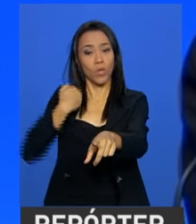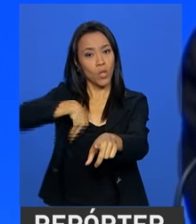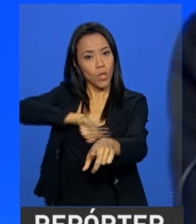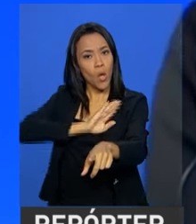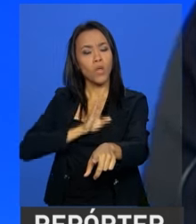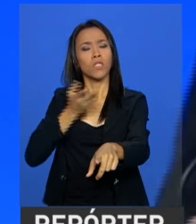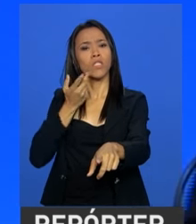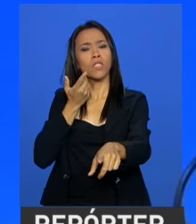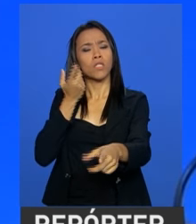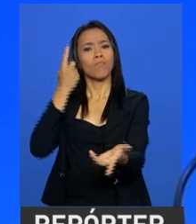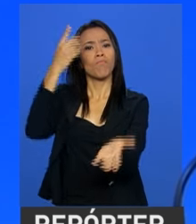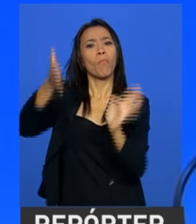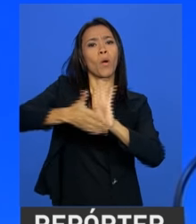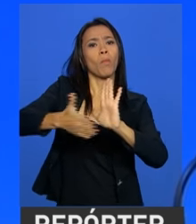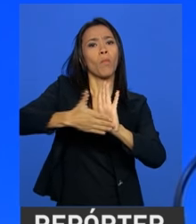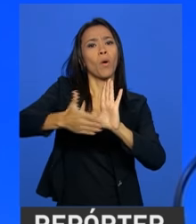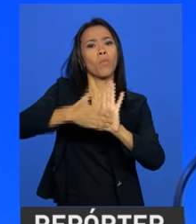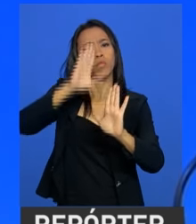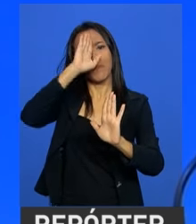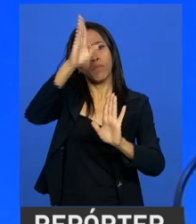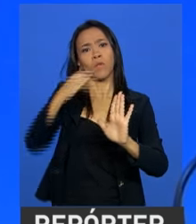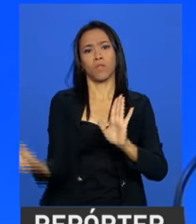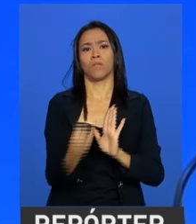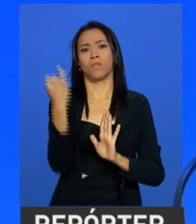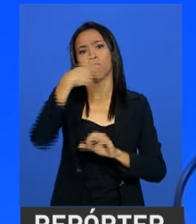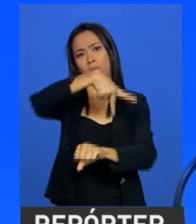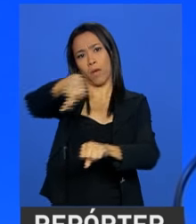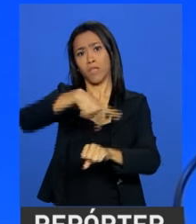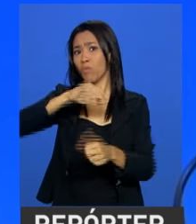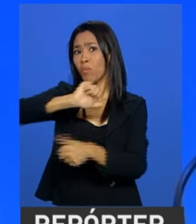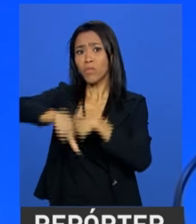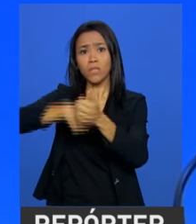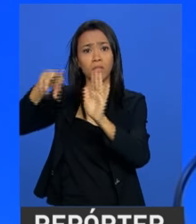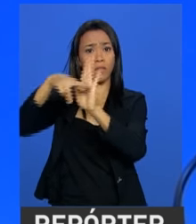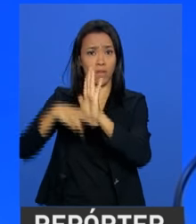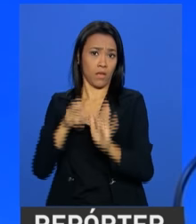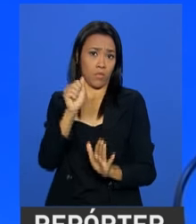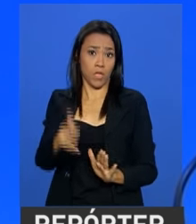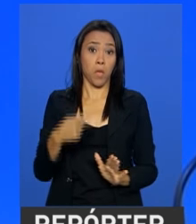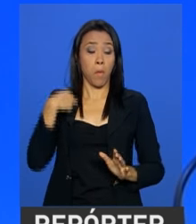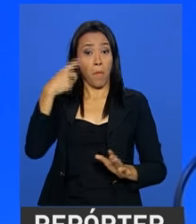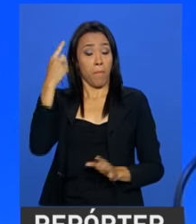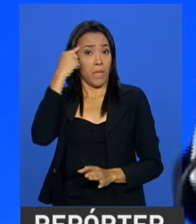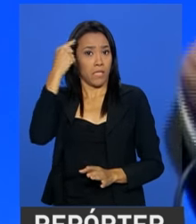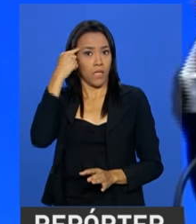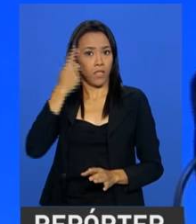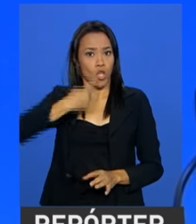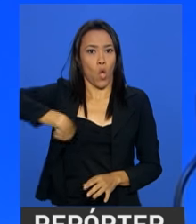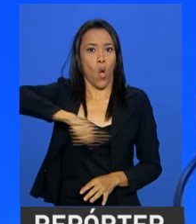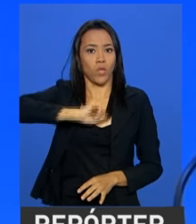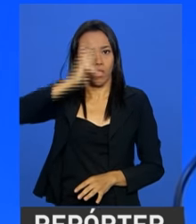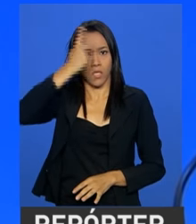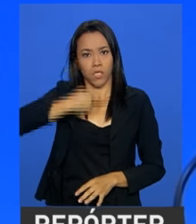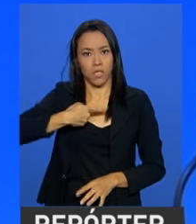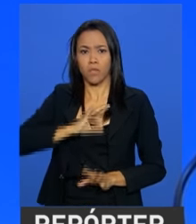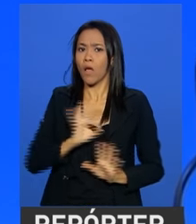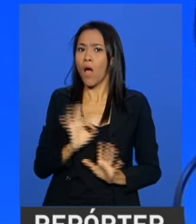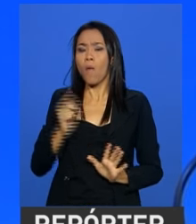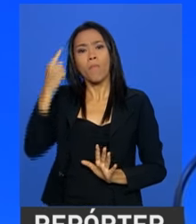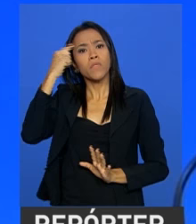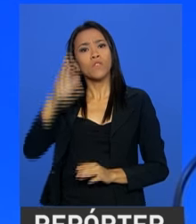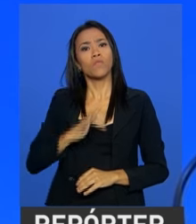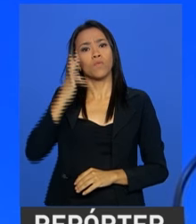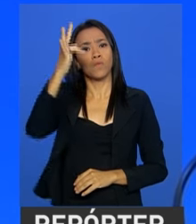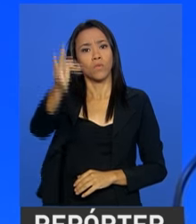país, que é uma reforma da Previdência Social. Nós não estamos pensando em nós estamos pensando naqueles que virão.